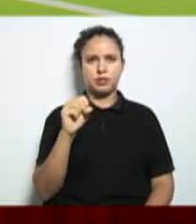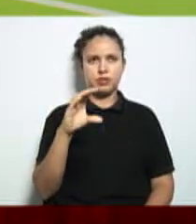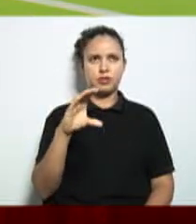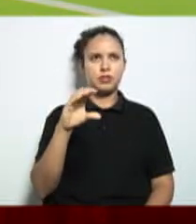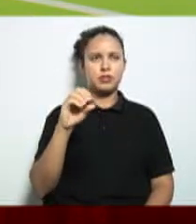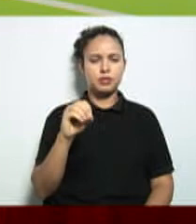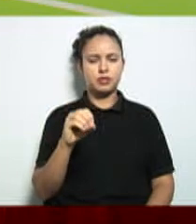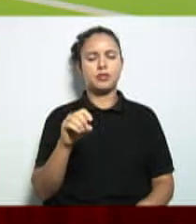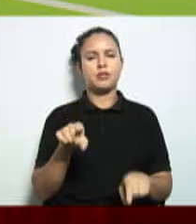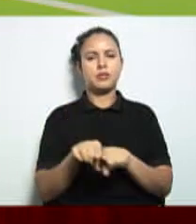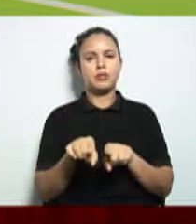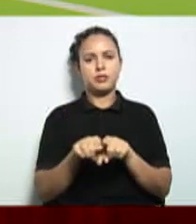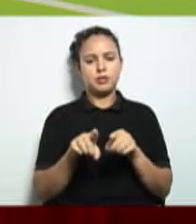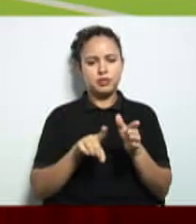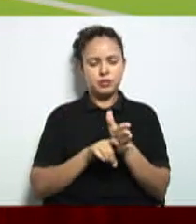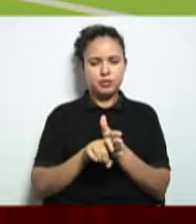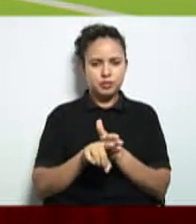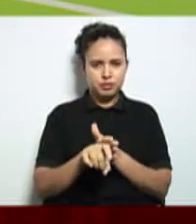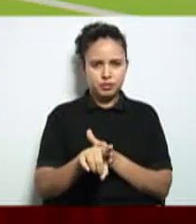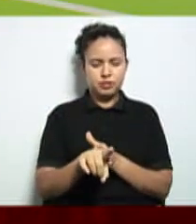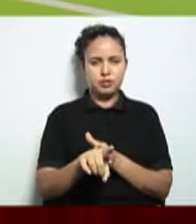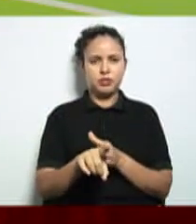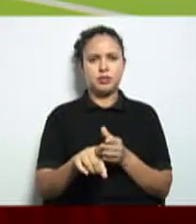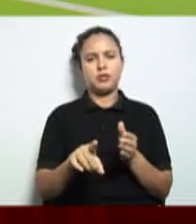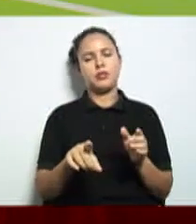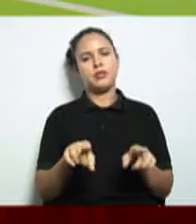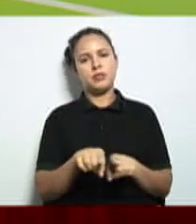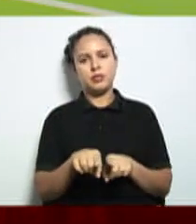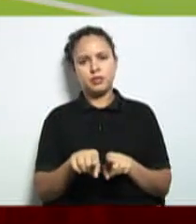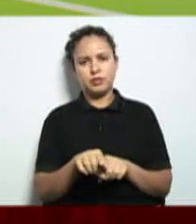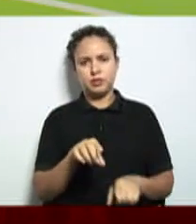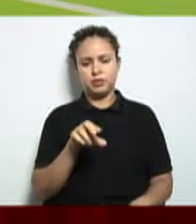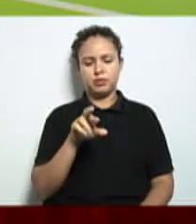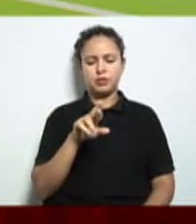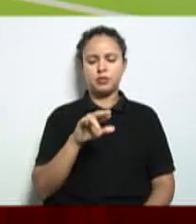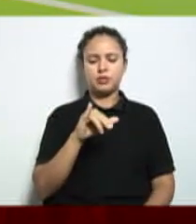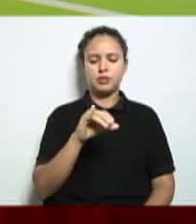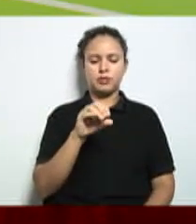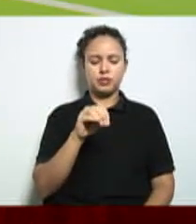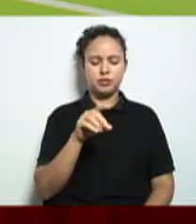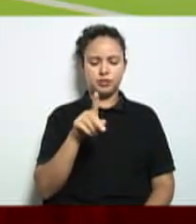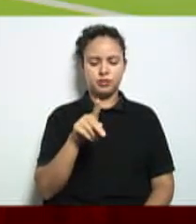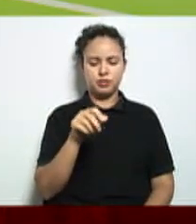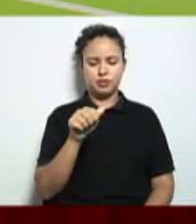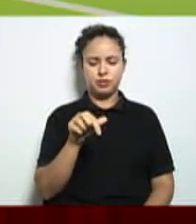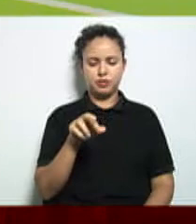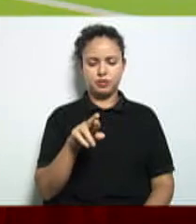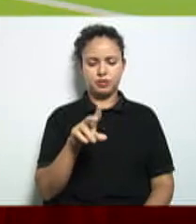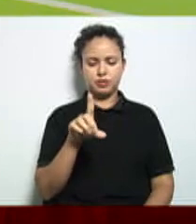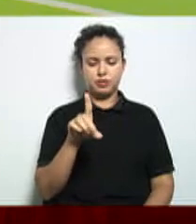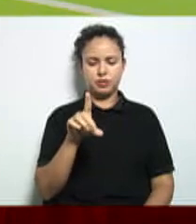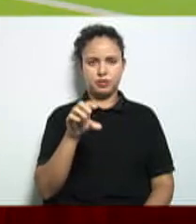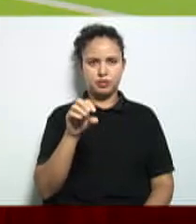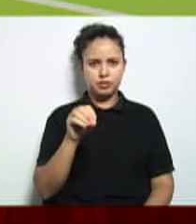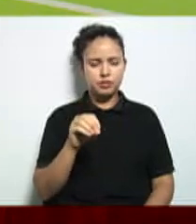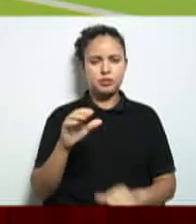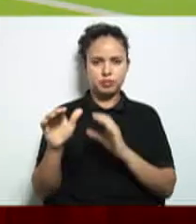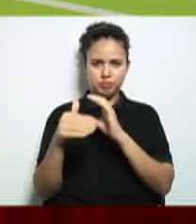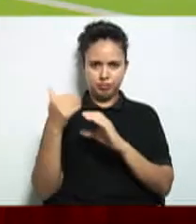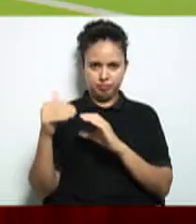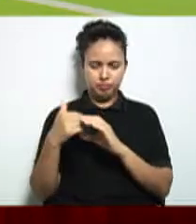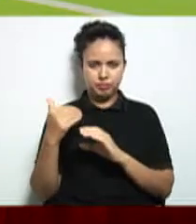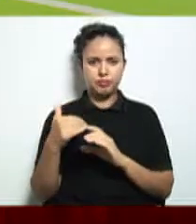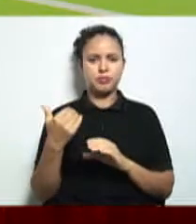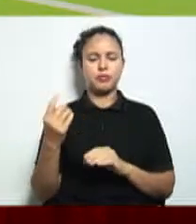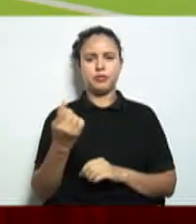Cacoal, Ministro Andreasa, Rio Pardo, Espigão do Oeste. Então, um alô para todo mundo que está participando. E